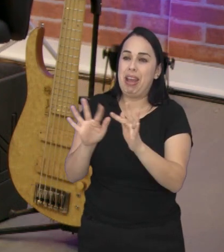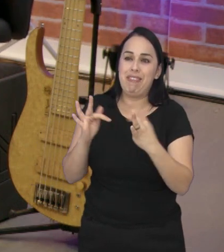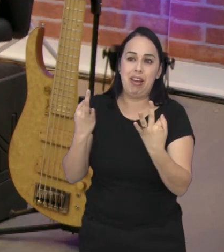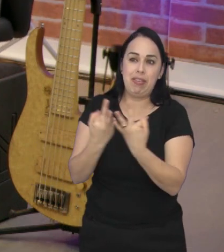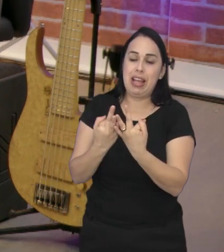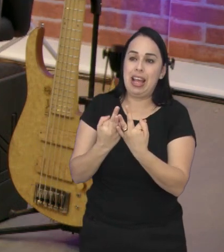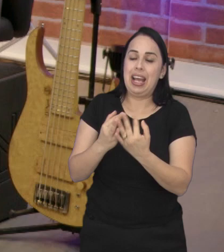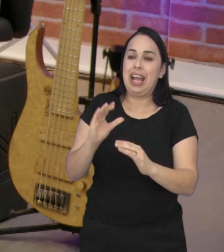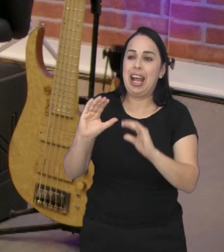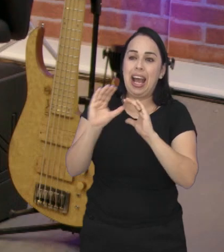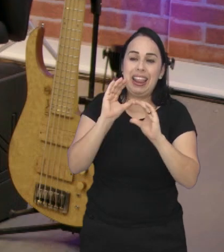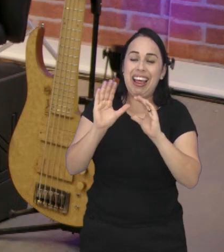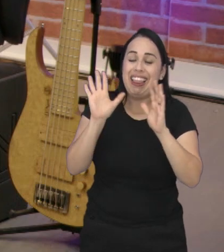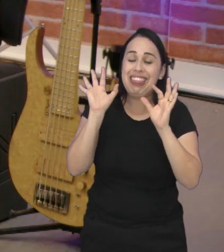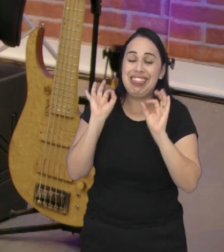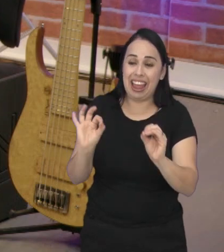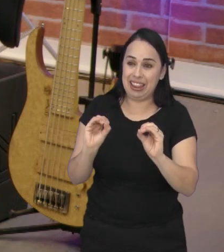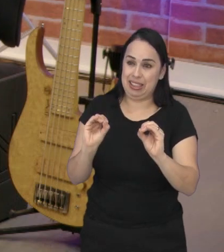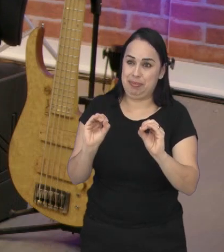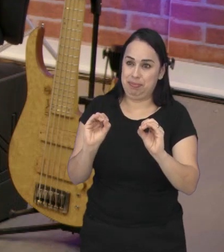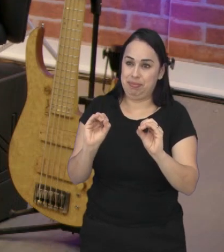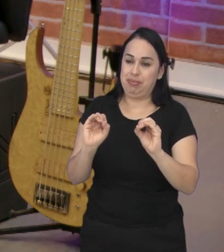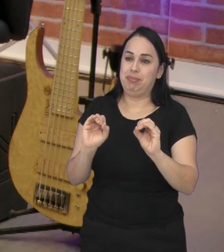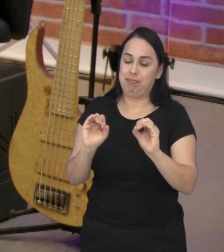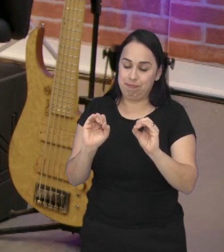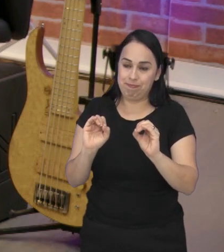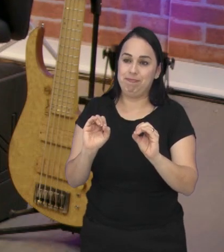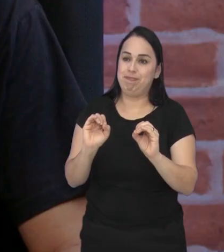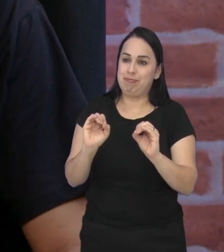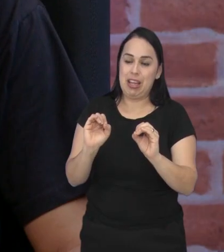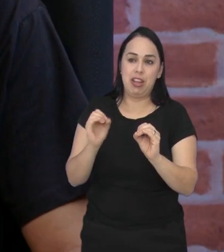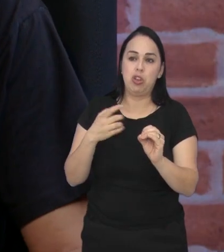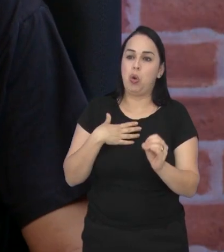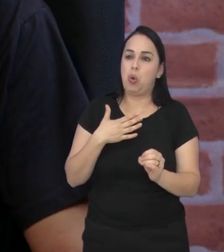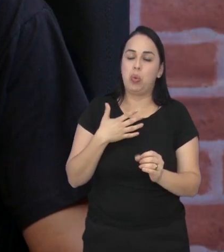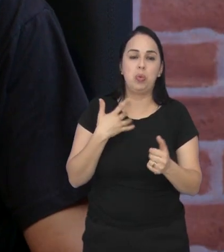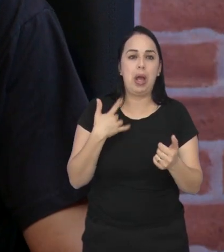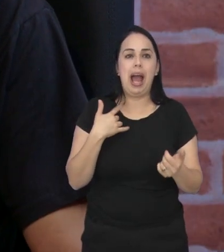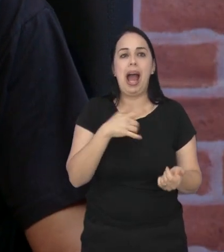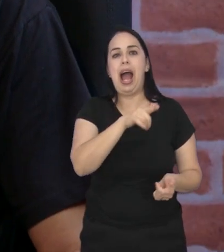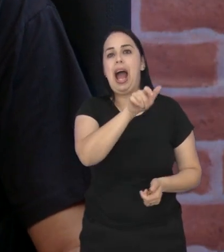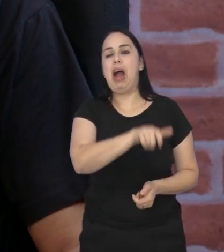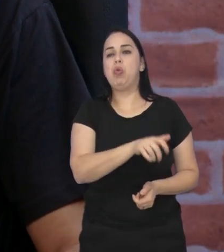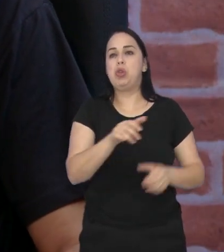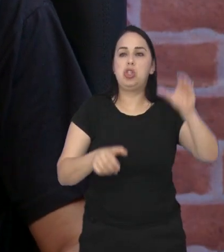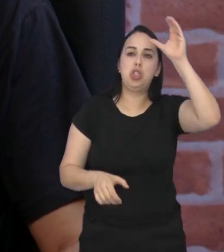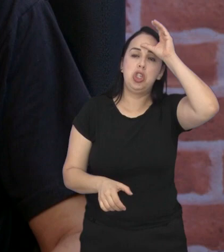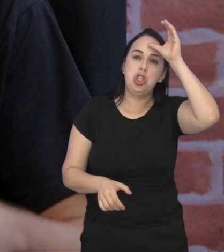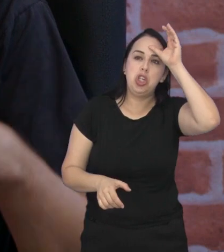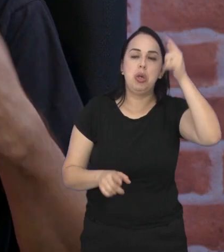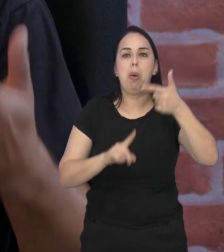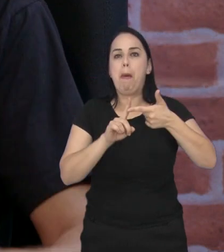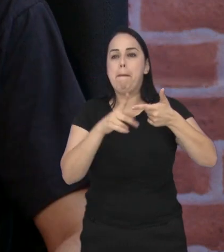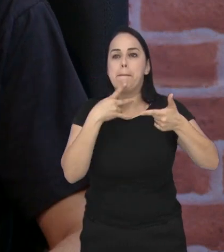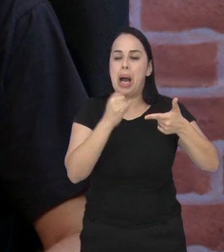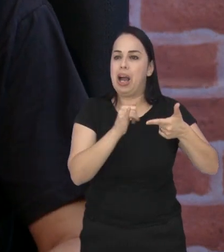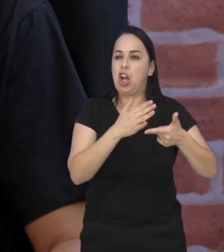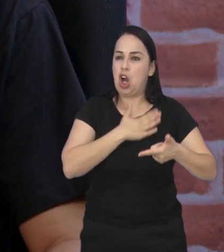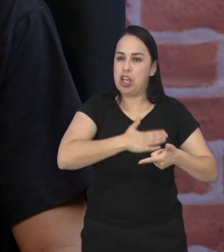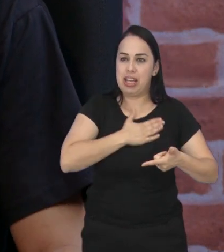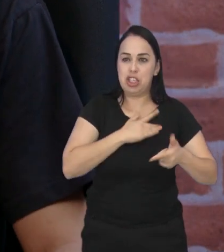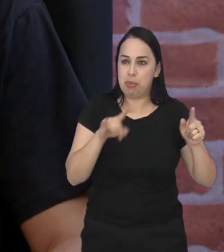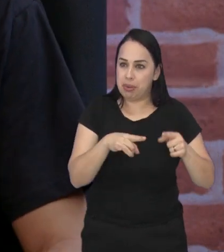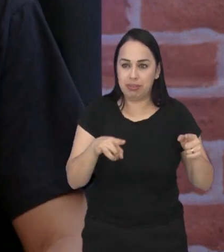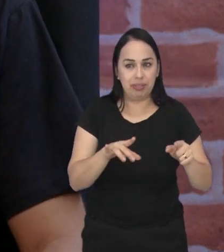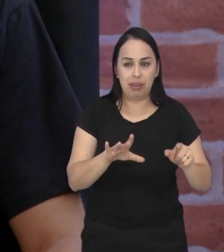que foi essa parada? Minha família não cantava nem no chuveiro. Assim, não tinha um vínculo. O tio, o pai...